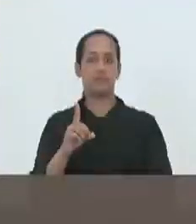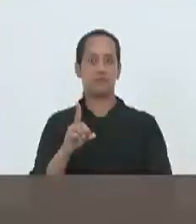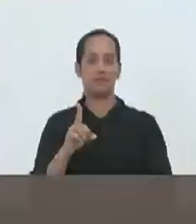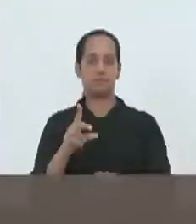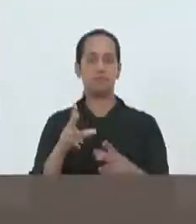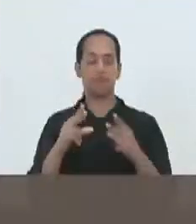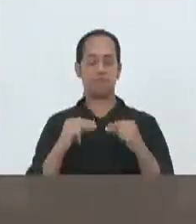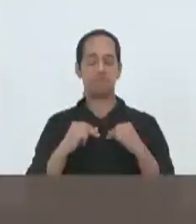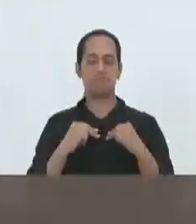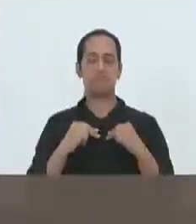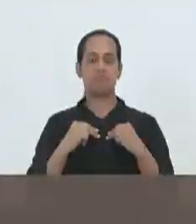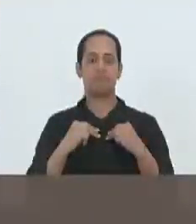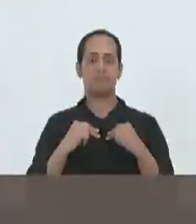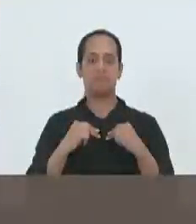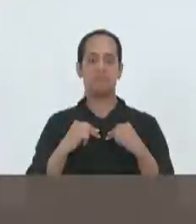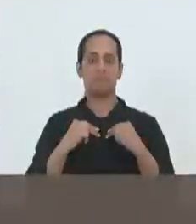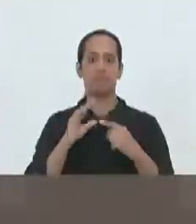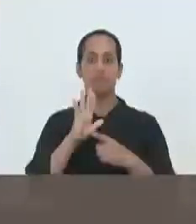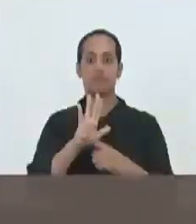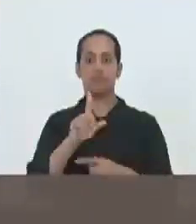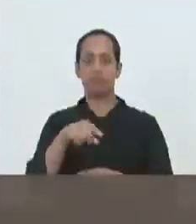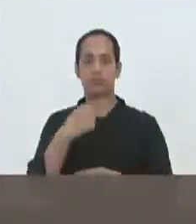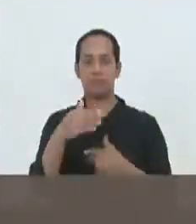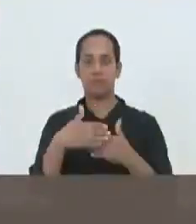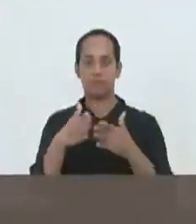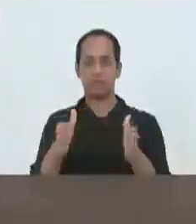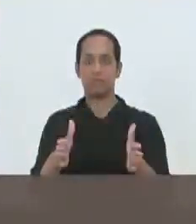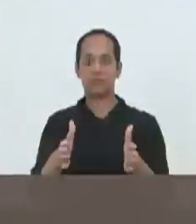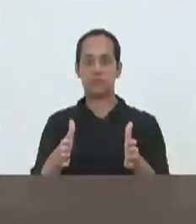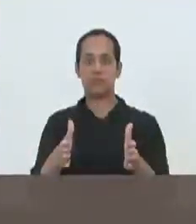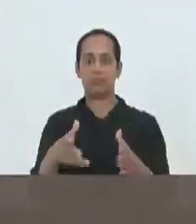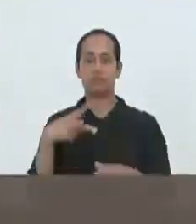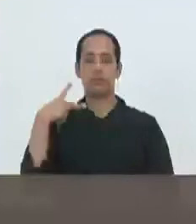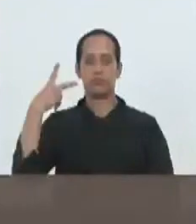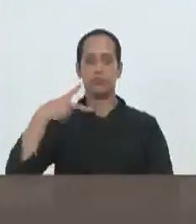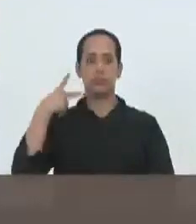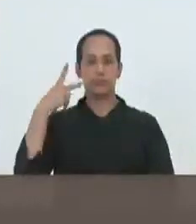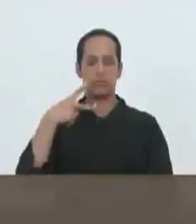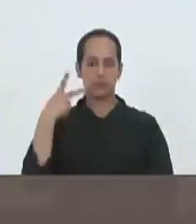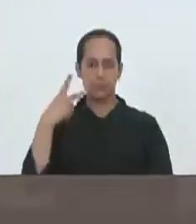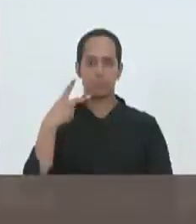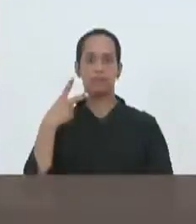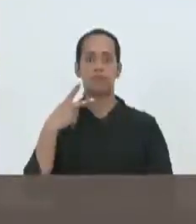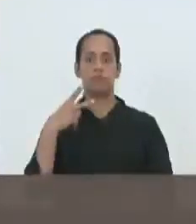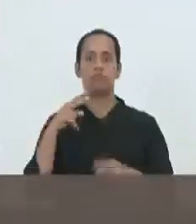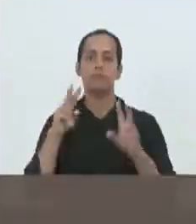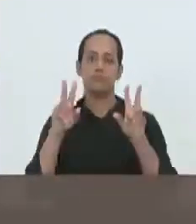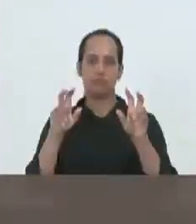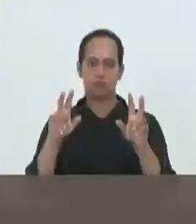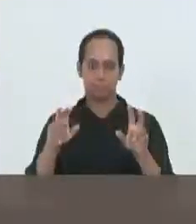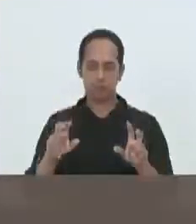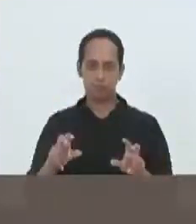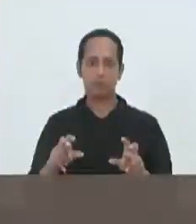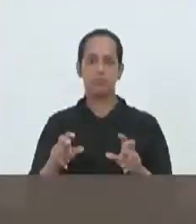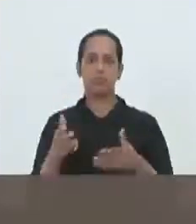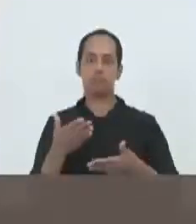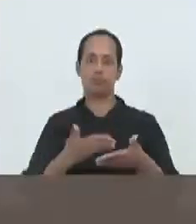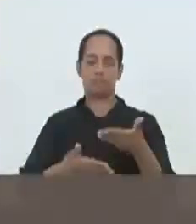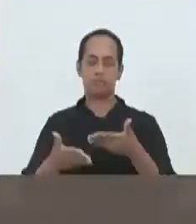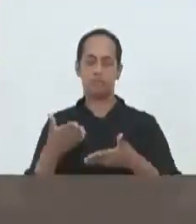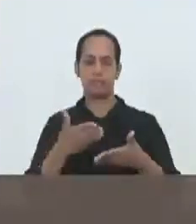após a apresentação abrirei a palavra para os vereadores que tiverem questões relacionado ao cumprimento das metas fiscais os